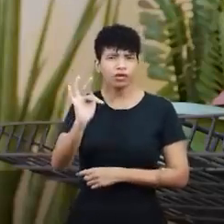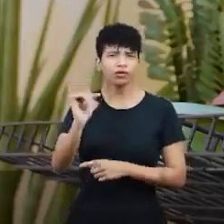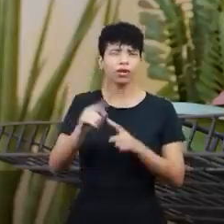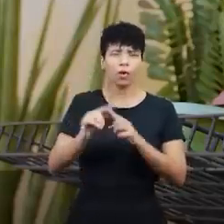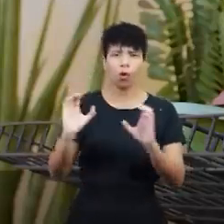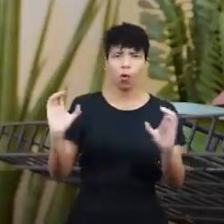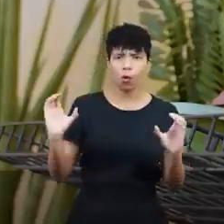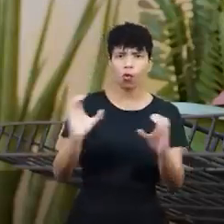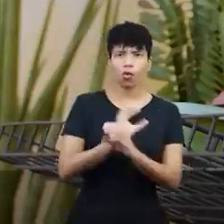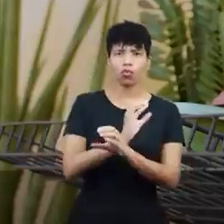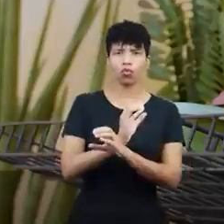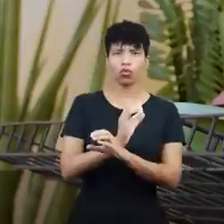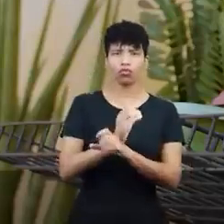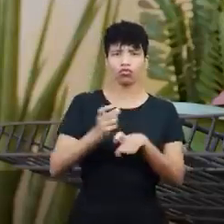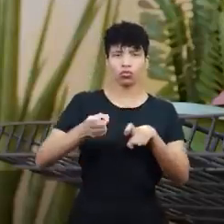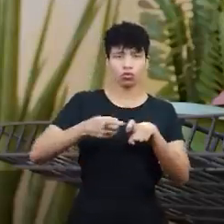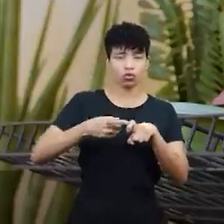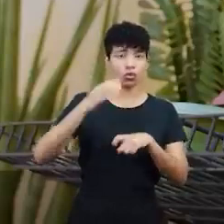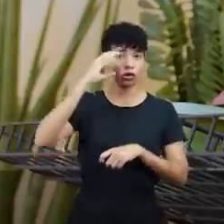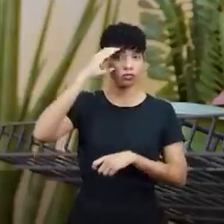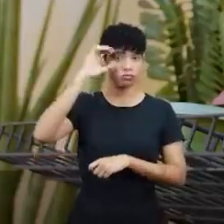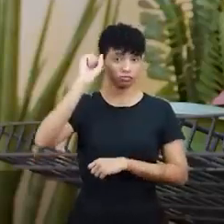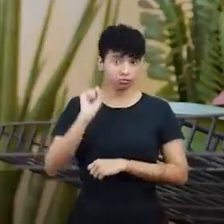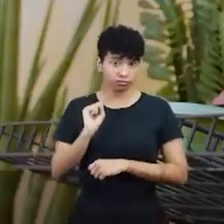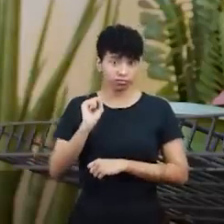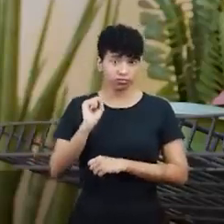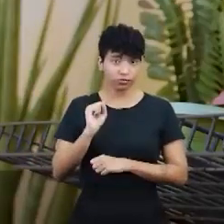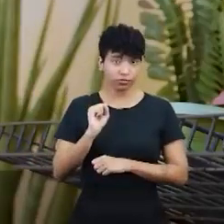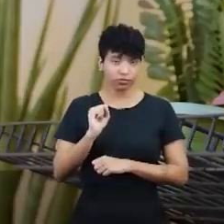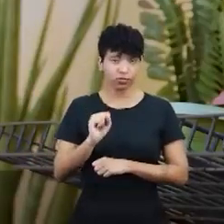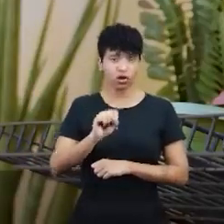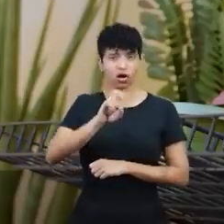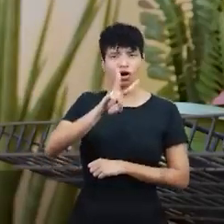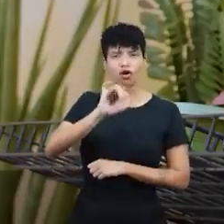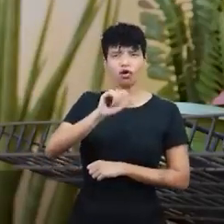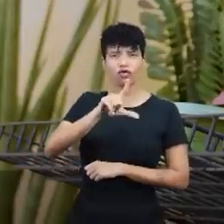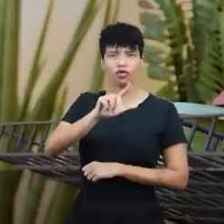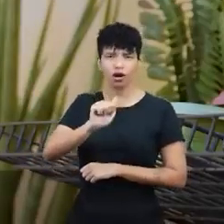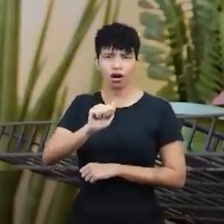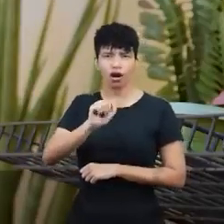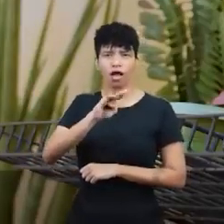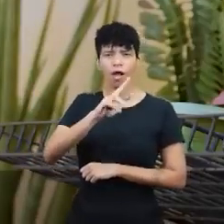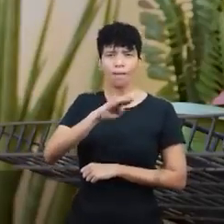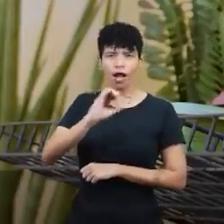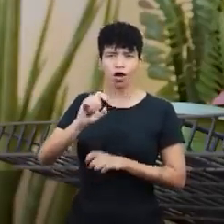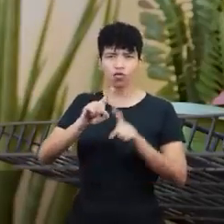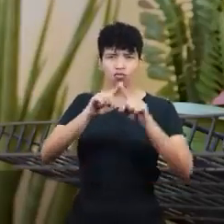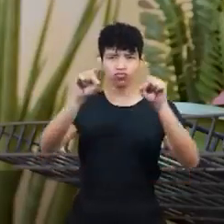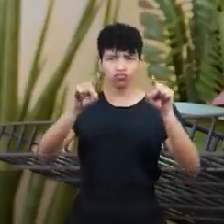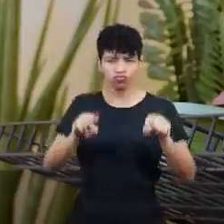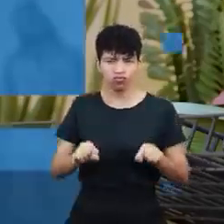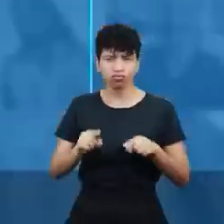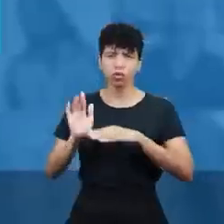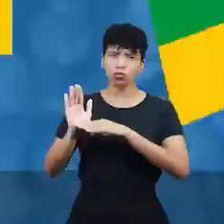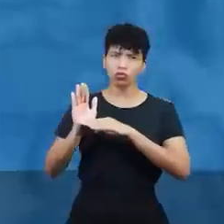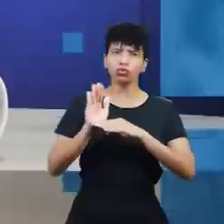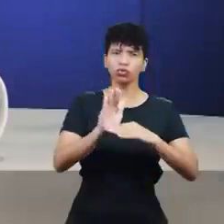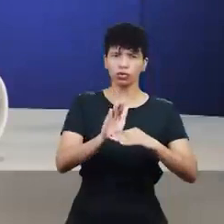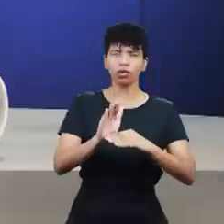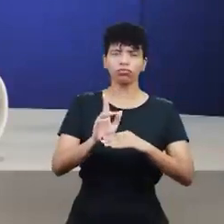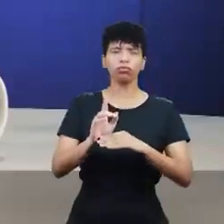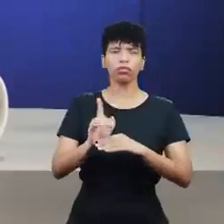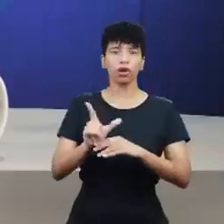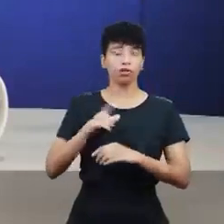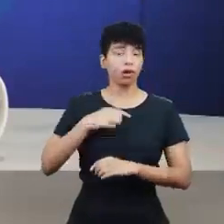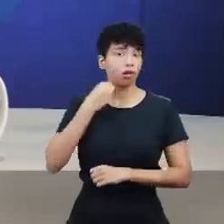foi concluída aqui com o doutor Silvio Mendes. O programa Vila Bairro foi um programa aqui que deu dignidade.